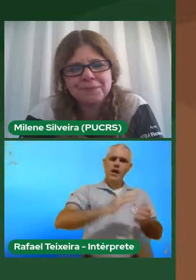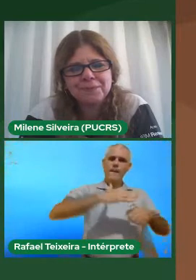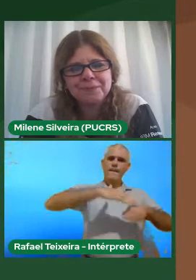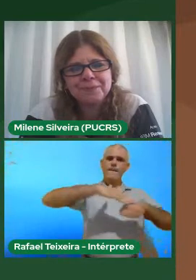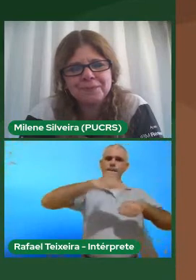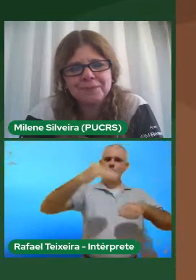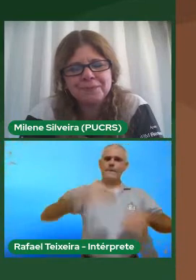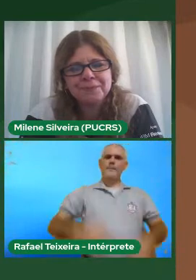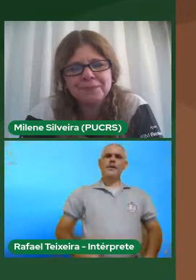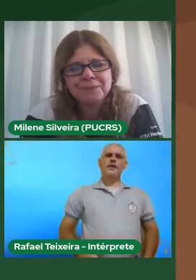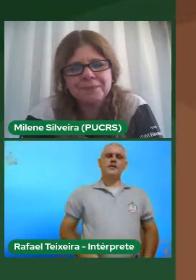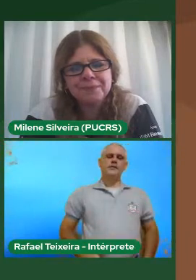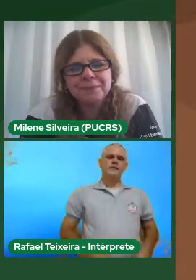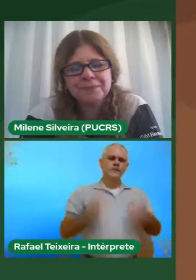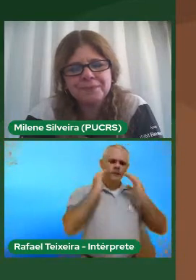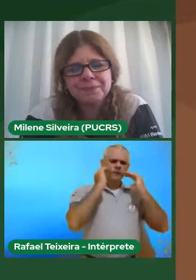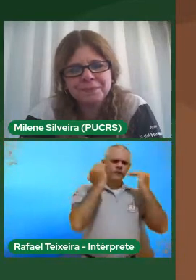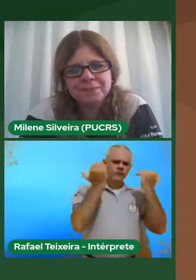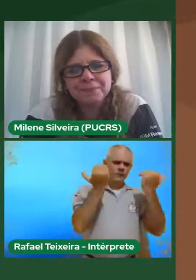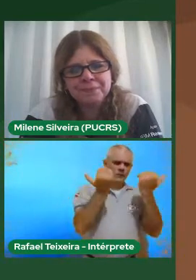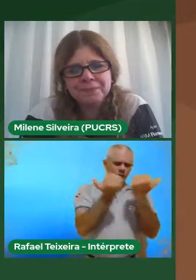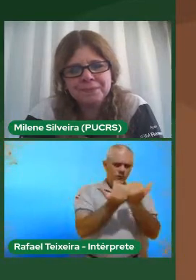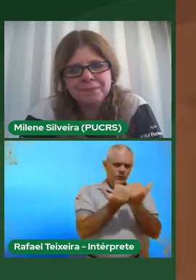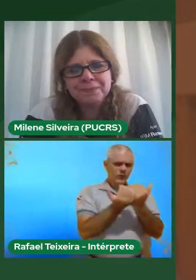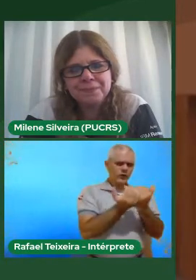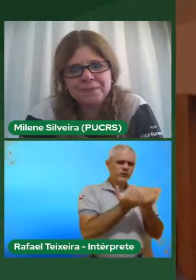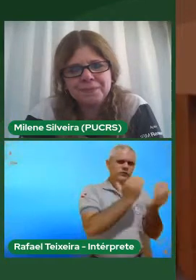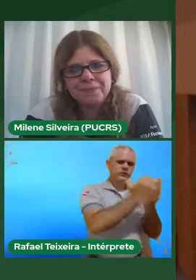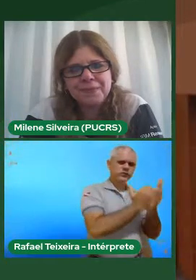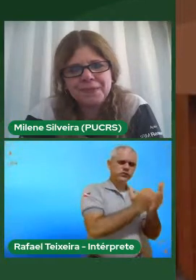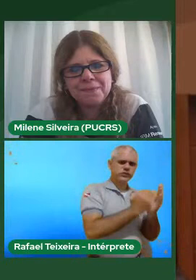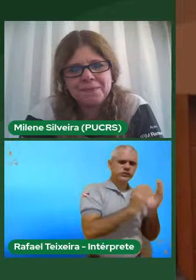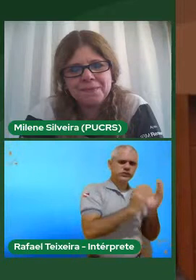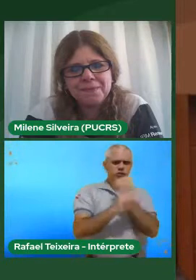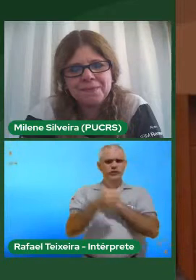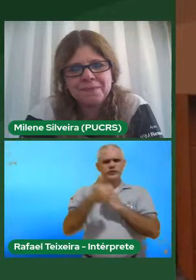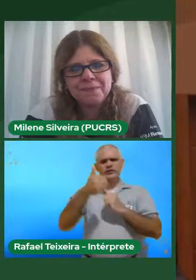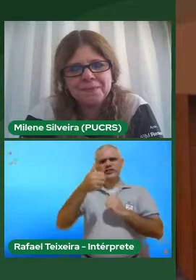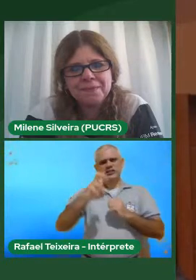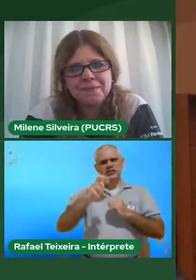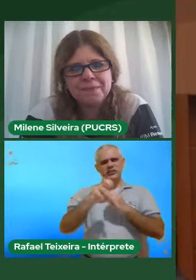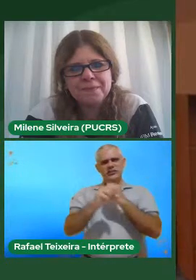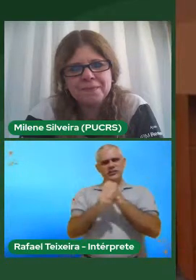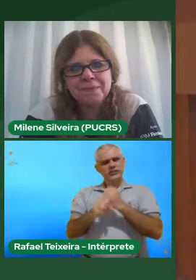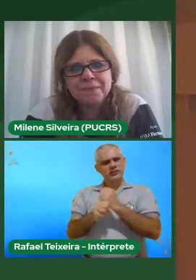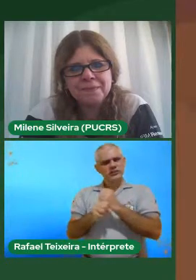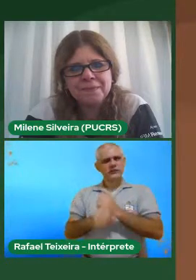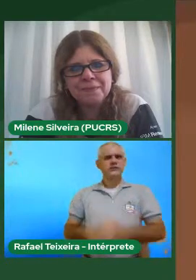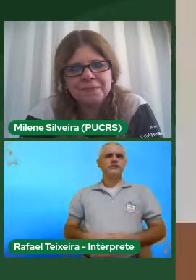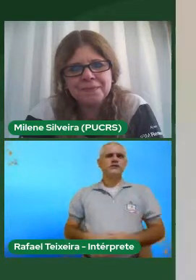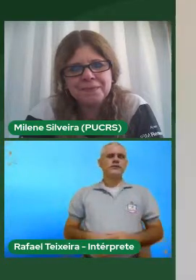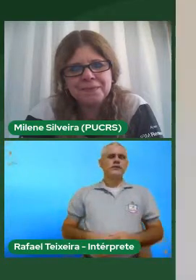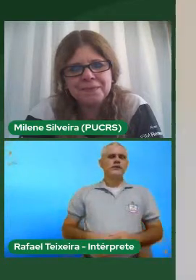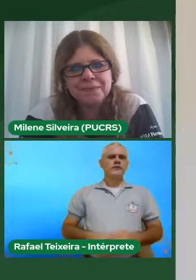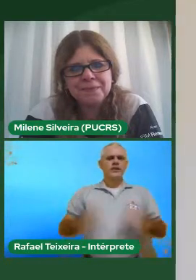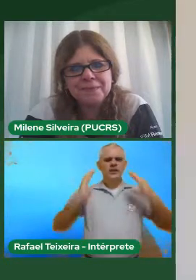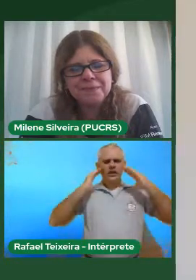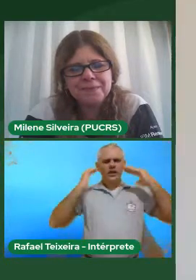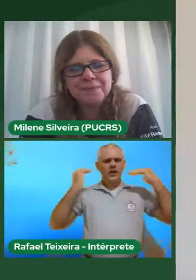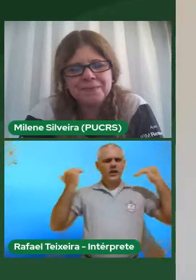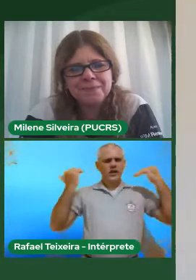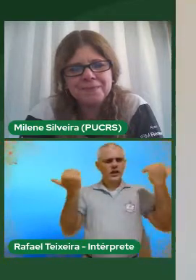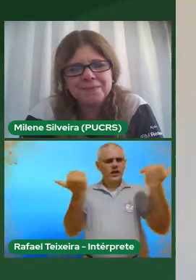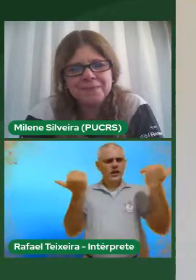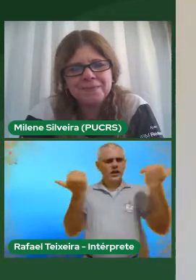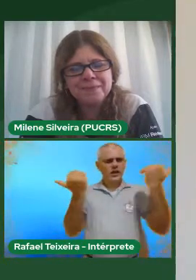de Programa do IHC há 15 anos. 17 participações em assembleias da CEIC. Além de tudo